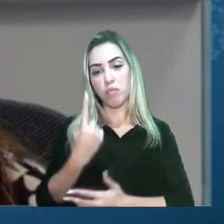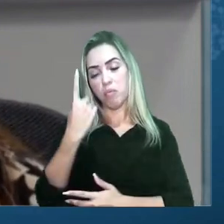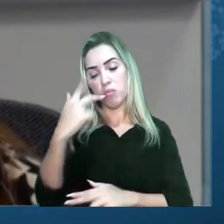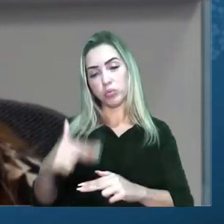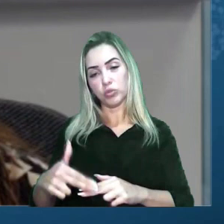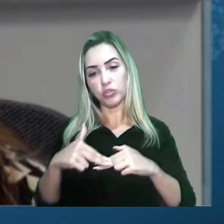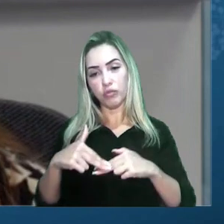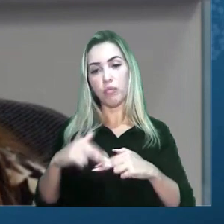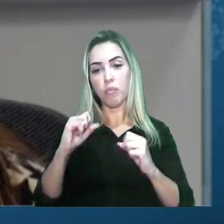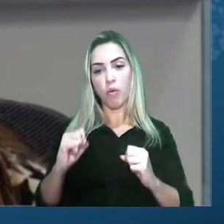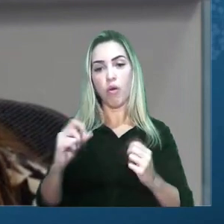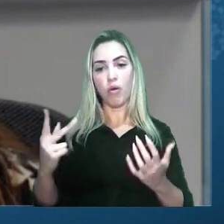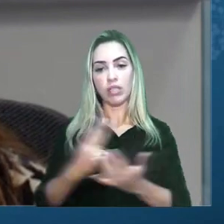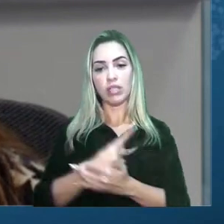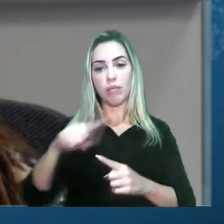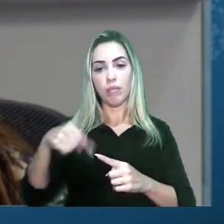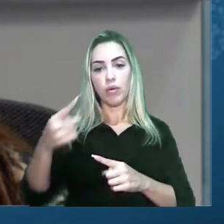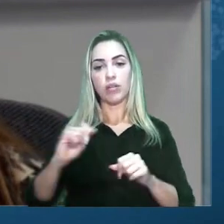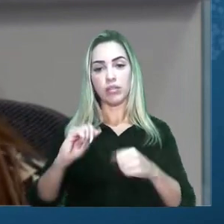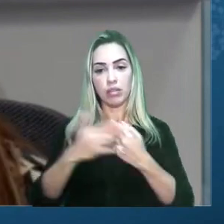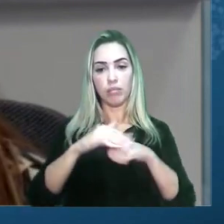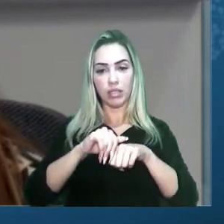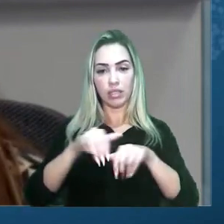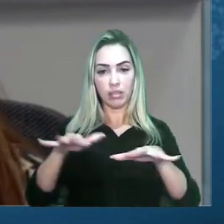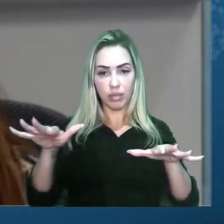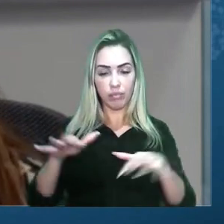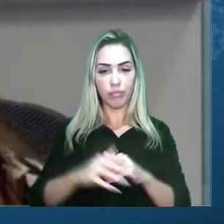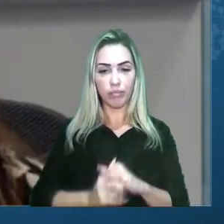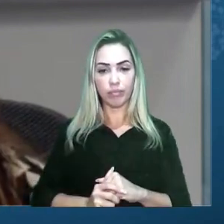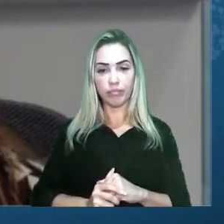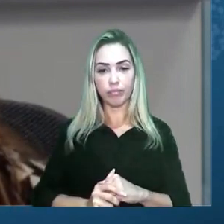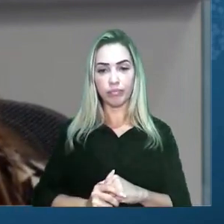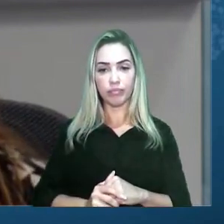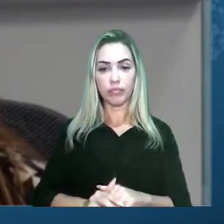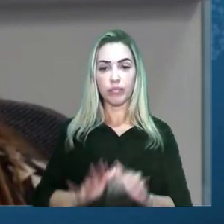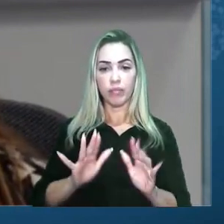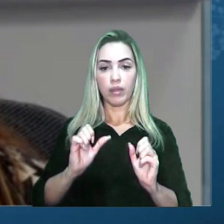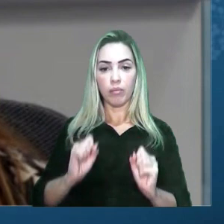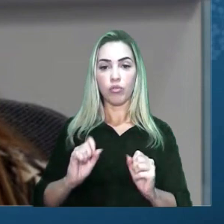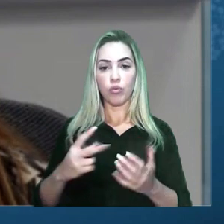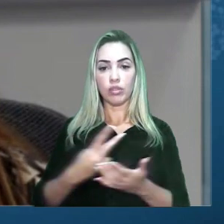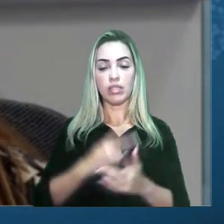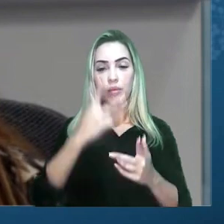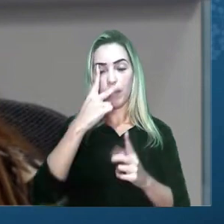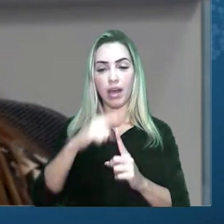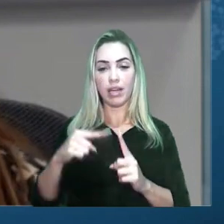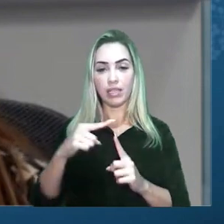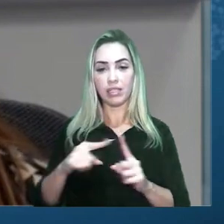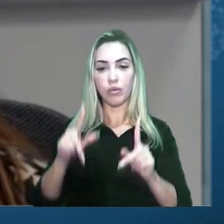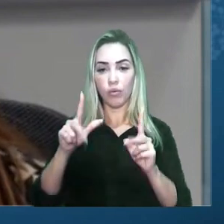que pode provocar a próxima pandemia, e isso pode nos levar a uma situação parecida com